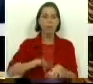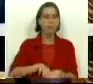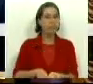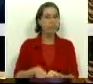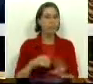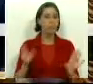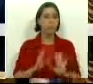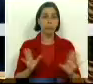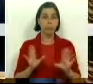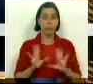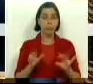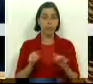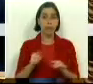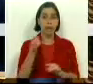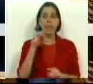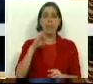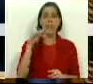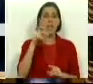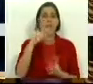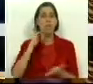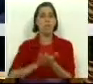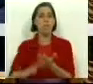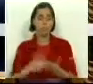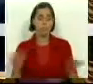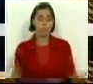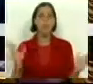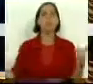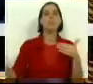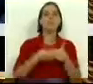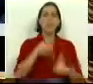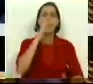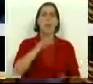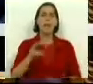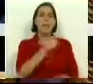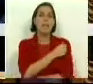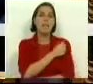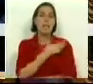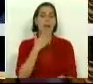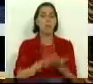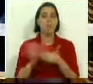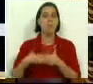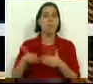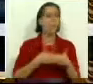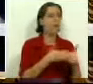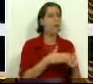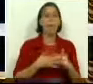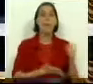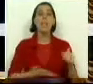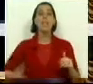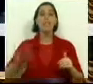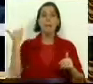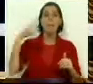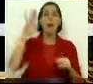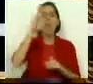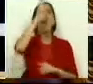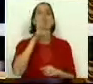diz a taxa do IVA na restauração. É o encerramento de milhares de casas de restauração, aumento ao desemprego e, ainda por